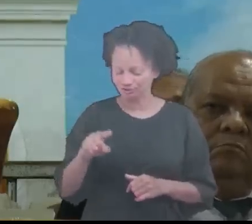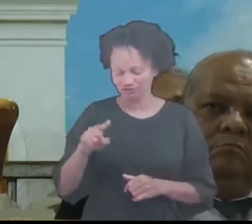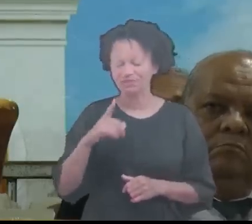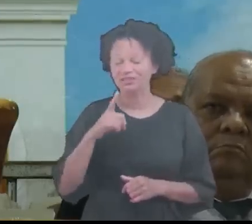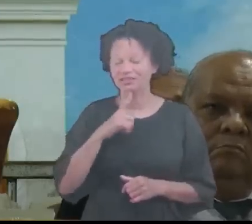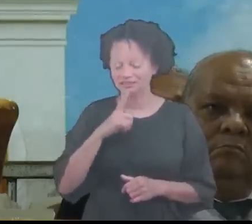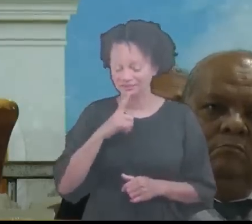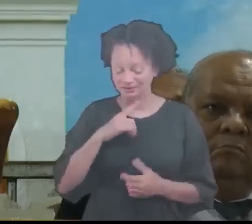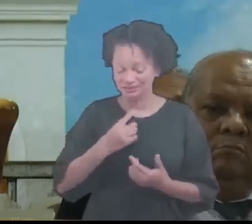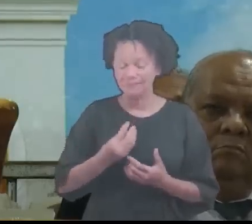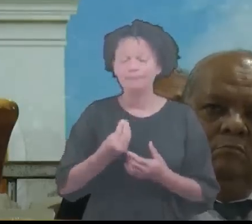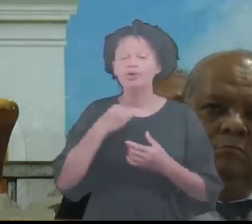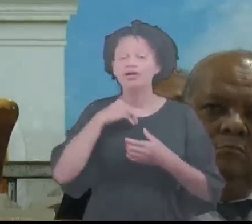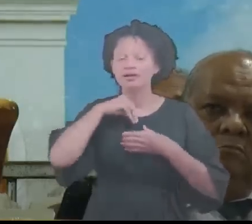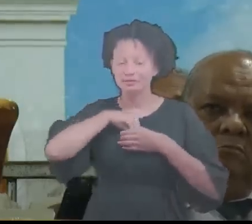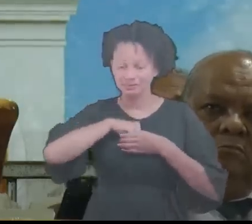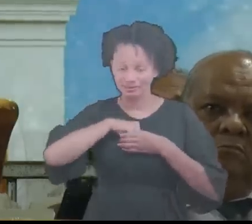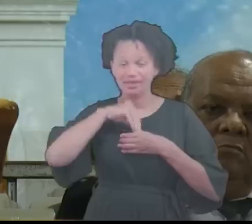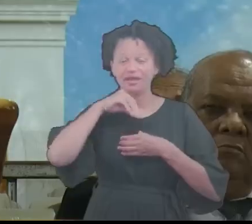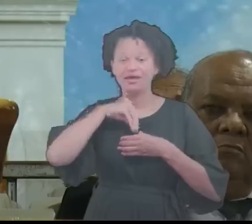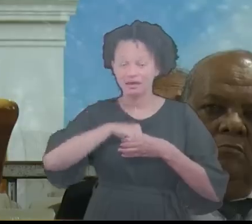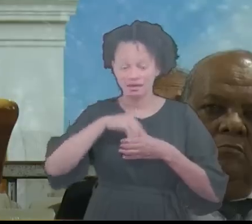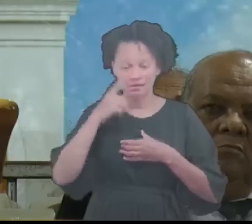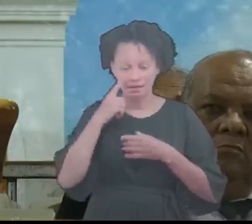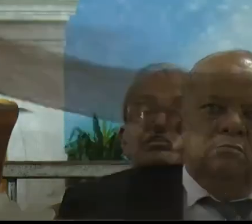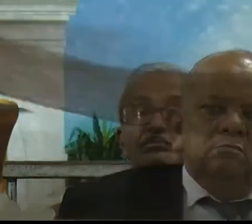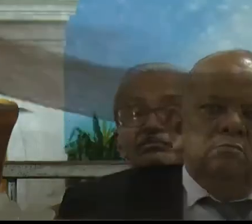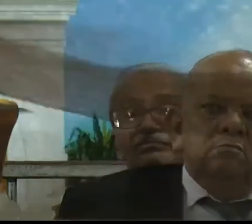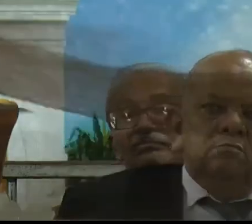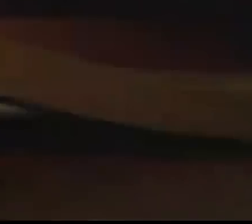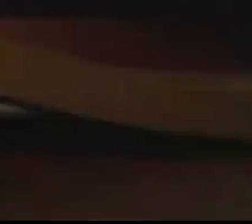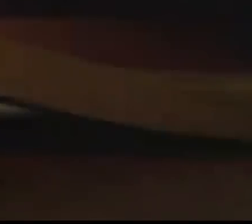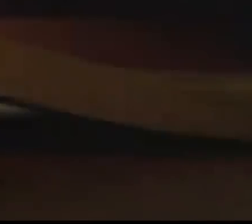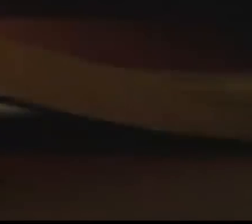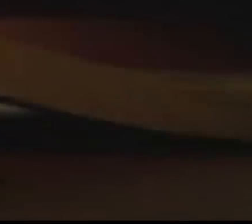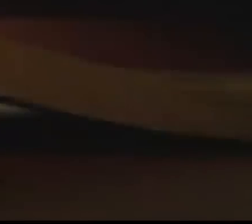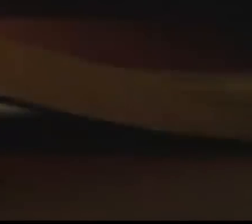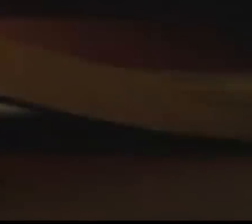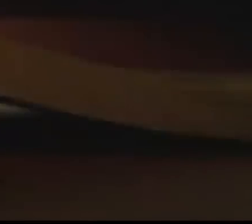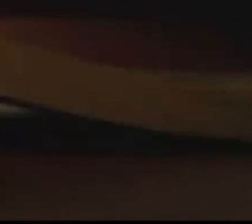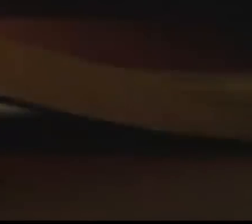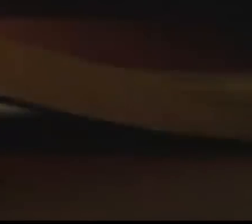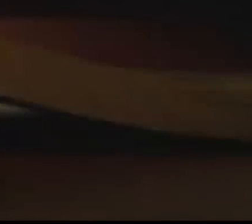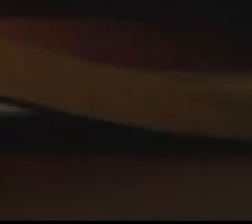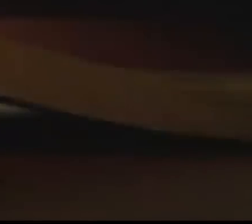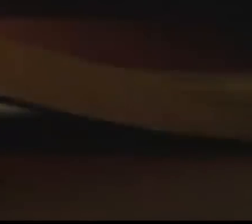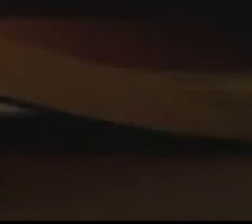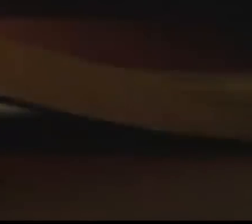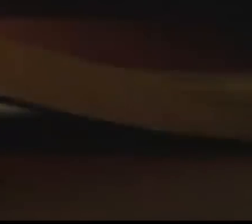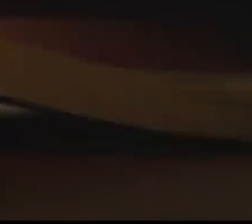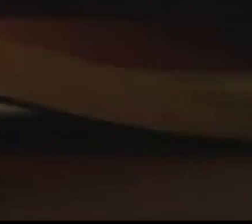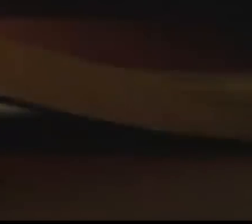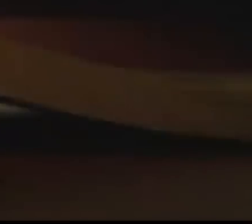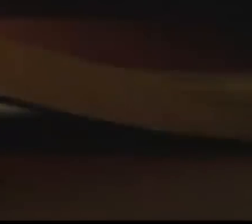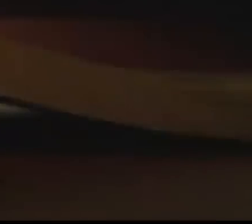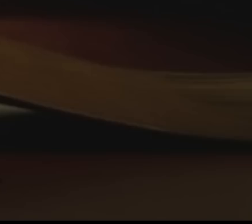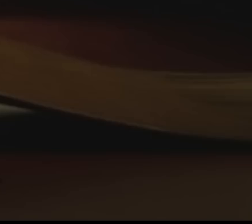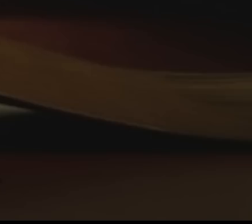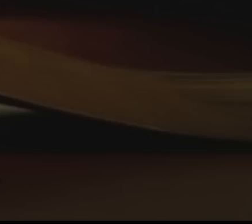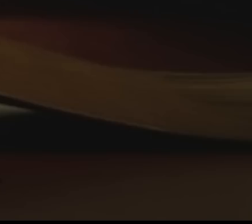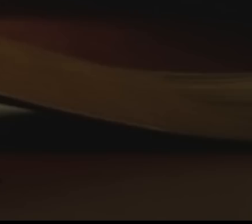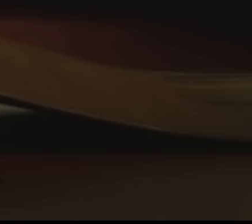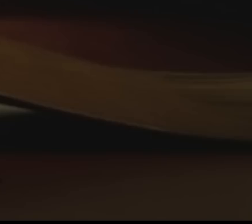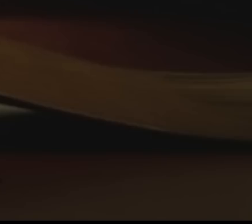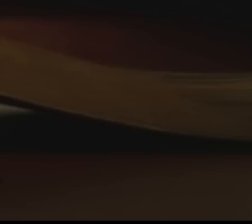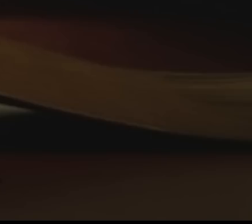que mora, morará. Vamos ver aí, por favor, coloque em tela, por gentileza. O meu amado é para mim um ramalhete de mirras, e ele o